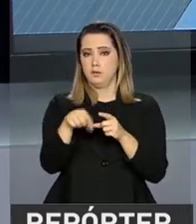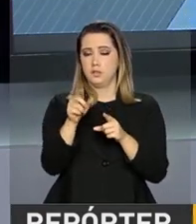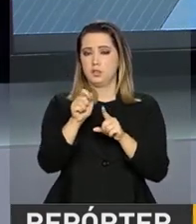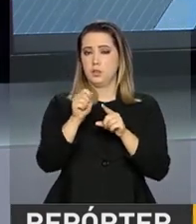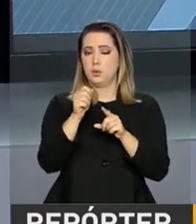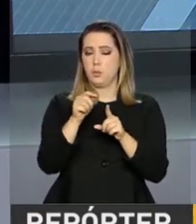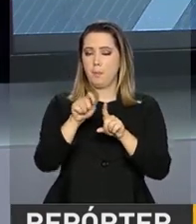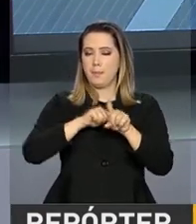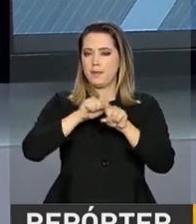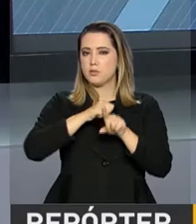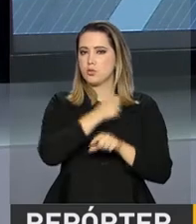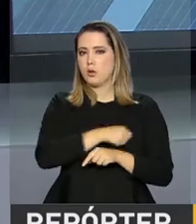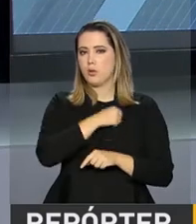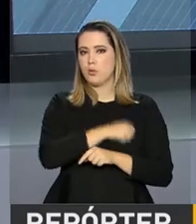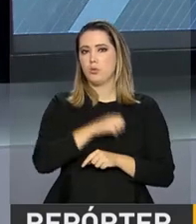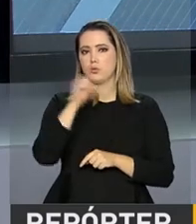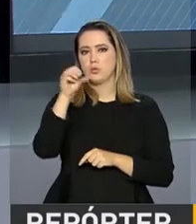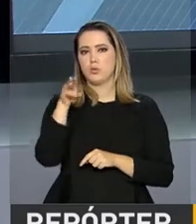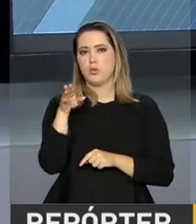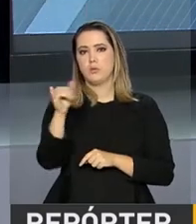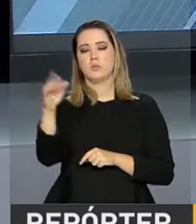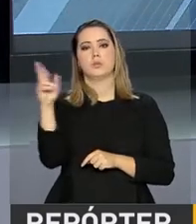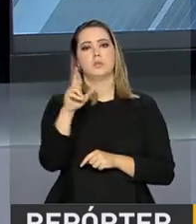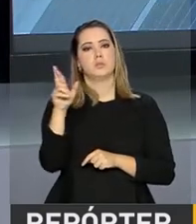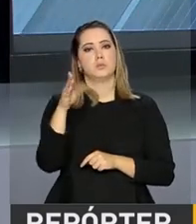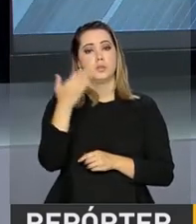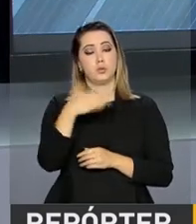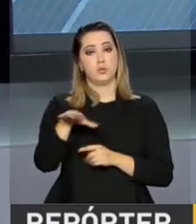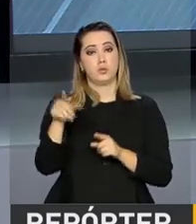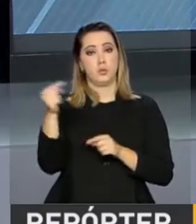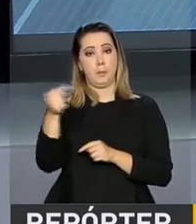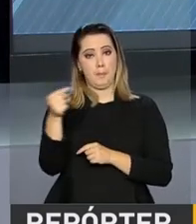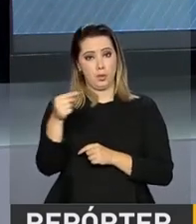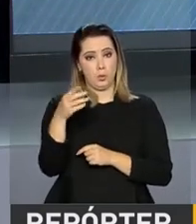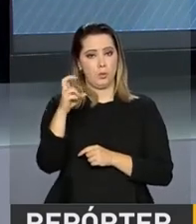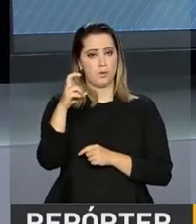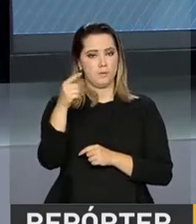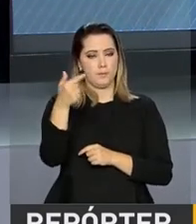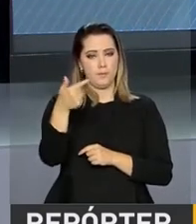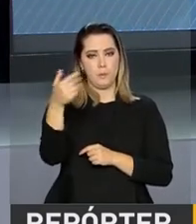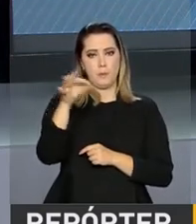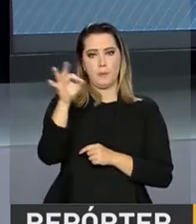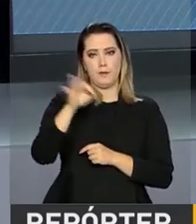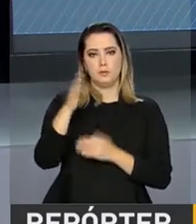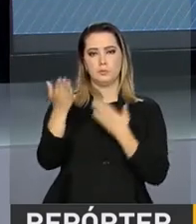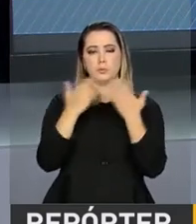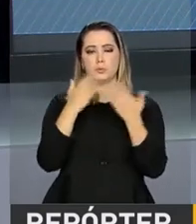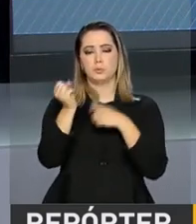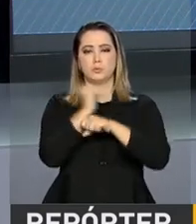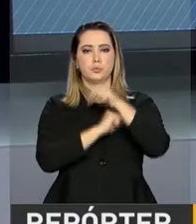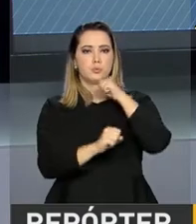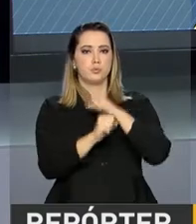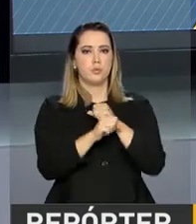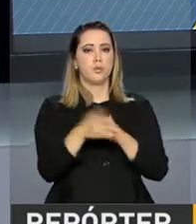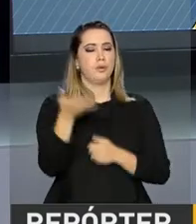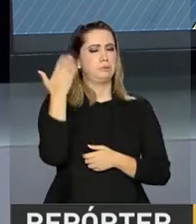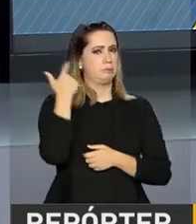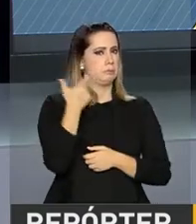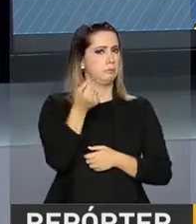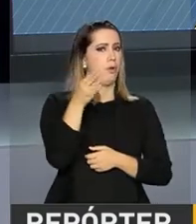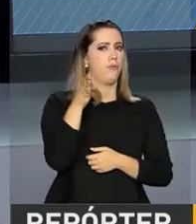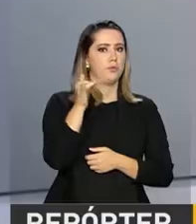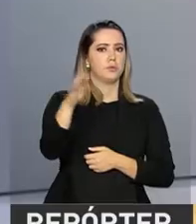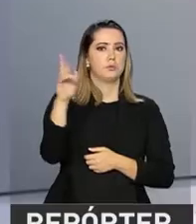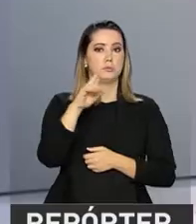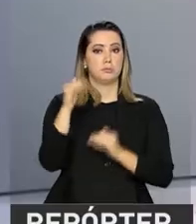reais o valor é 52 por cento menor do que o registrado em agosto do ano passado que foi de 20 bilhões de reais